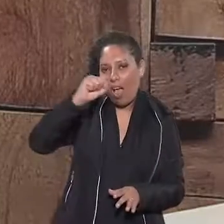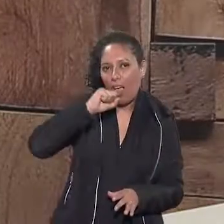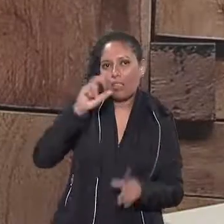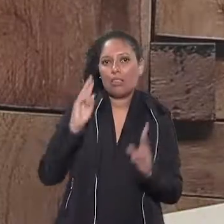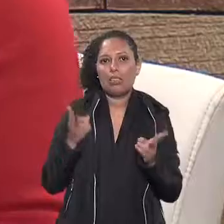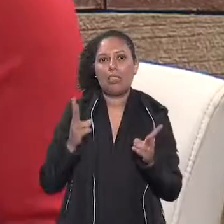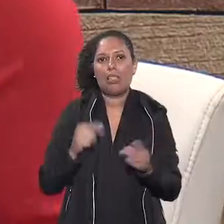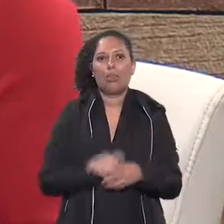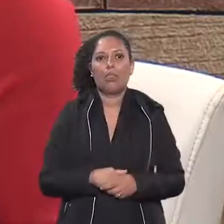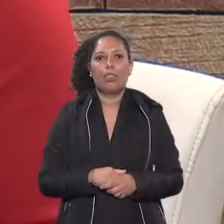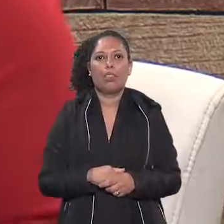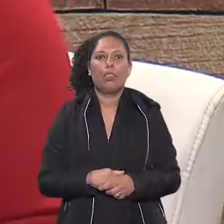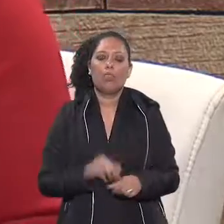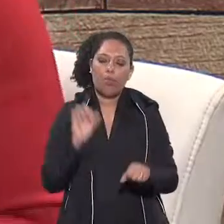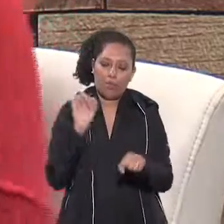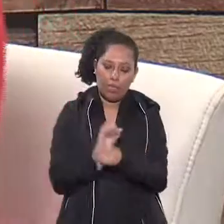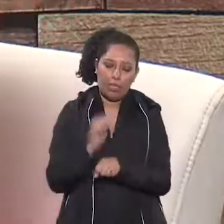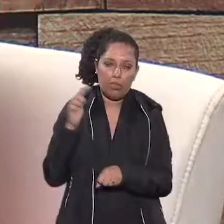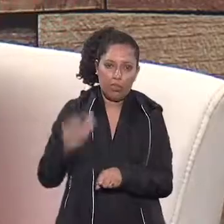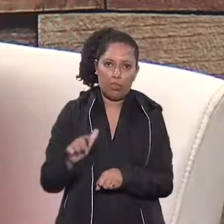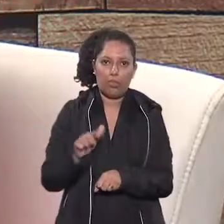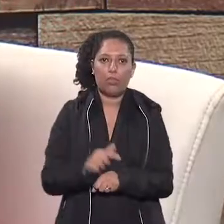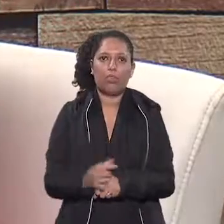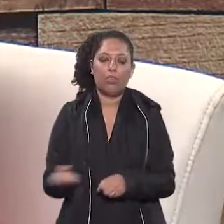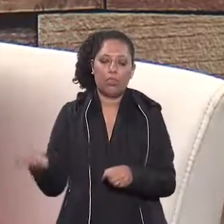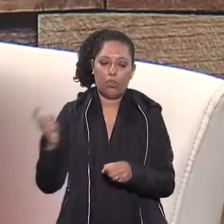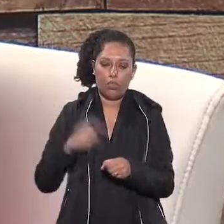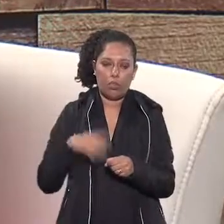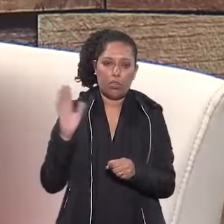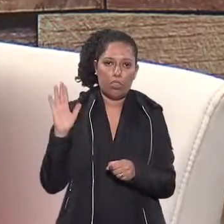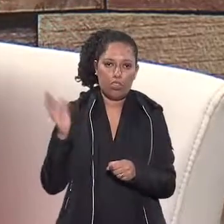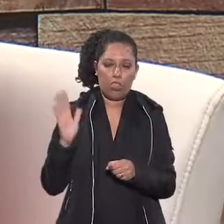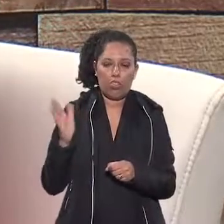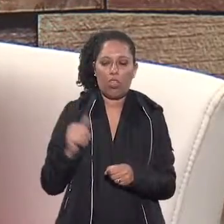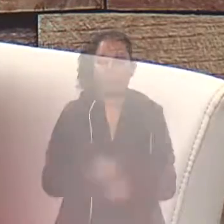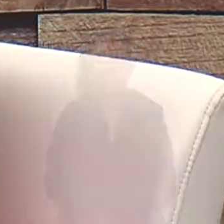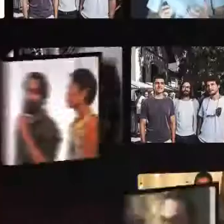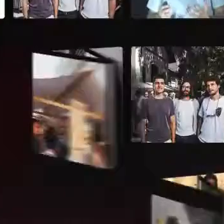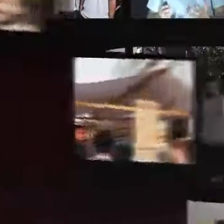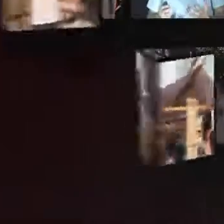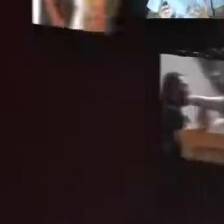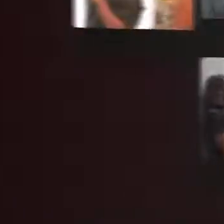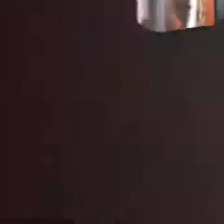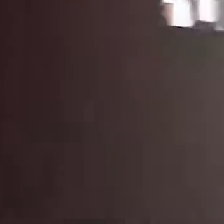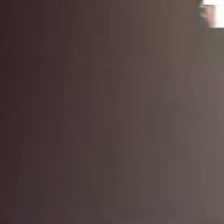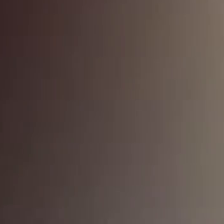Vamos fazer mais um intervalo? A gente volta já já, não saia daí.